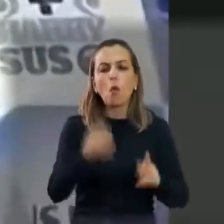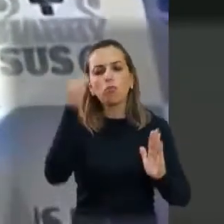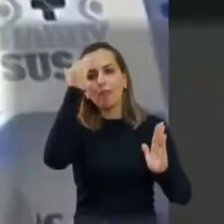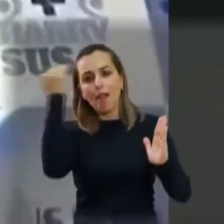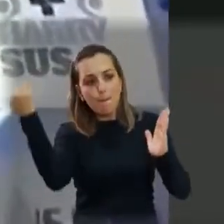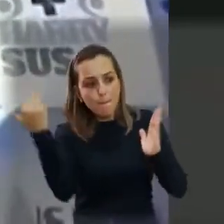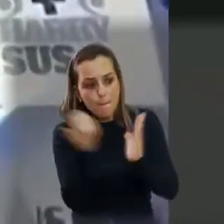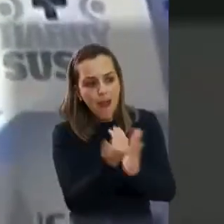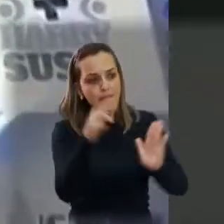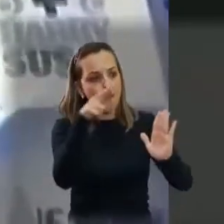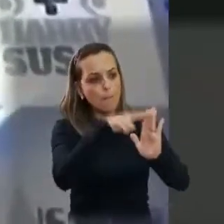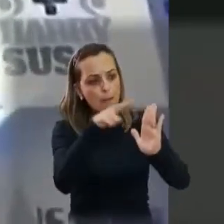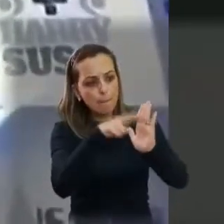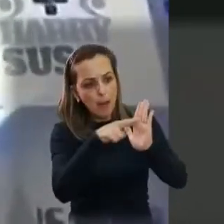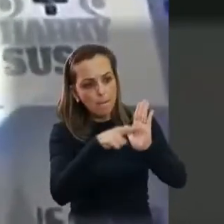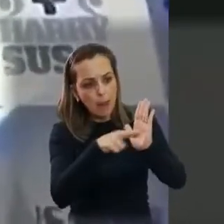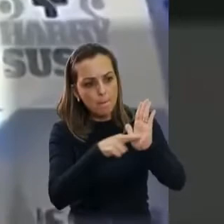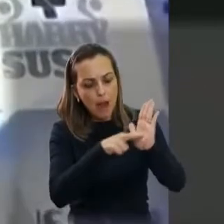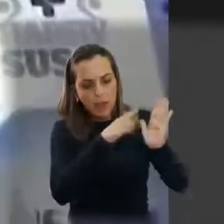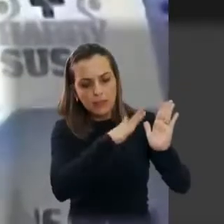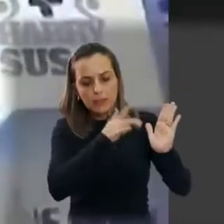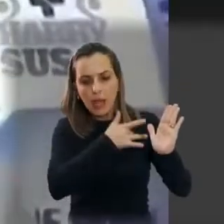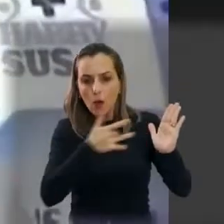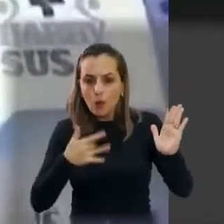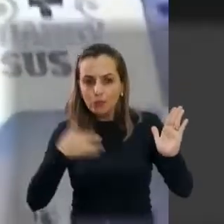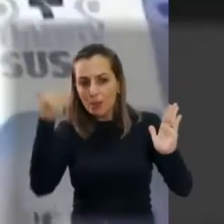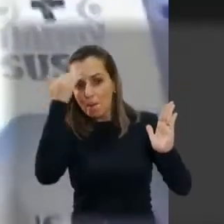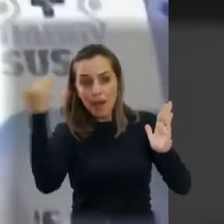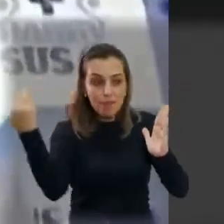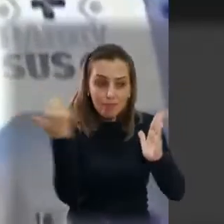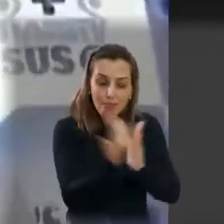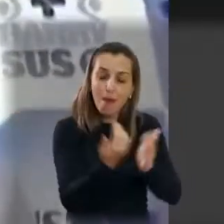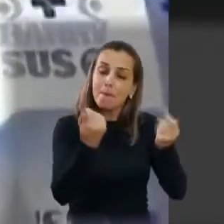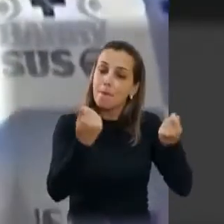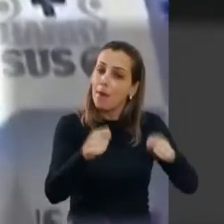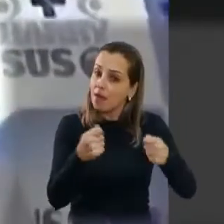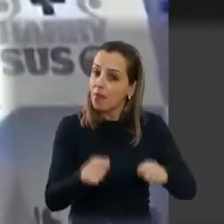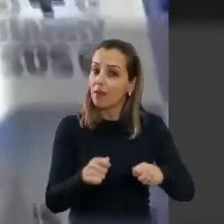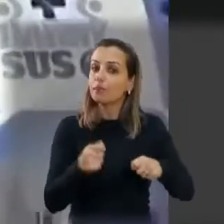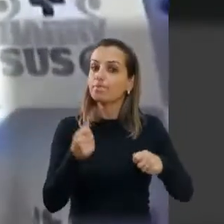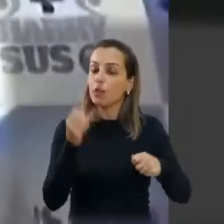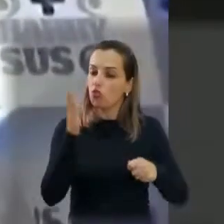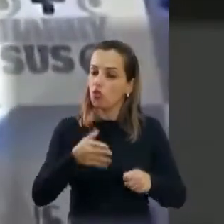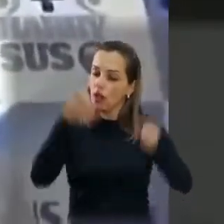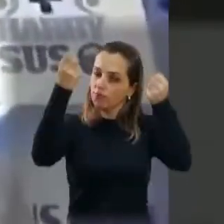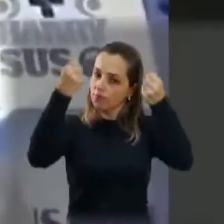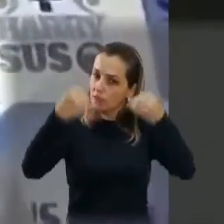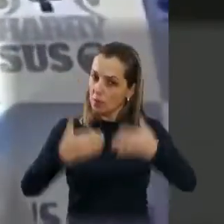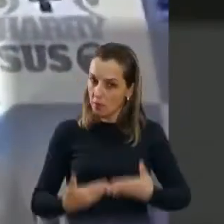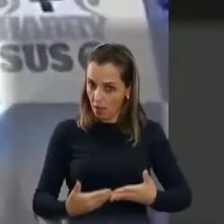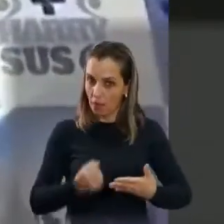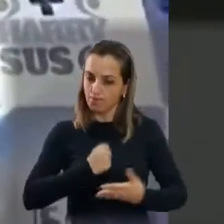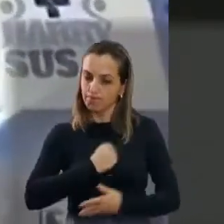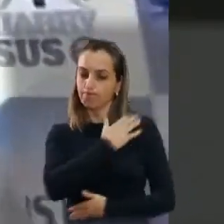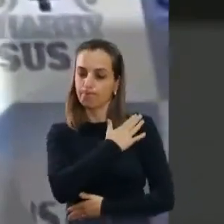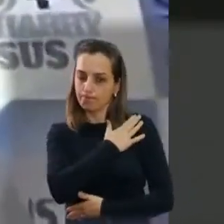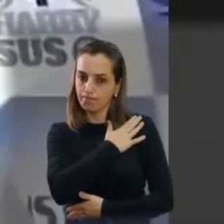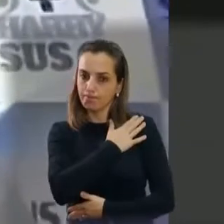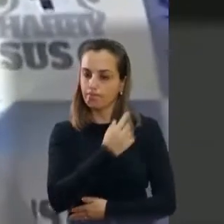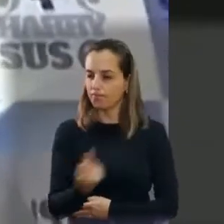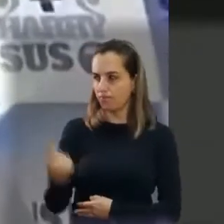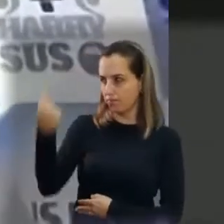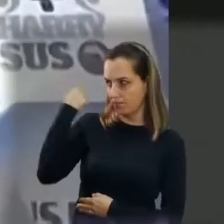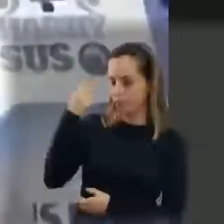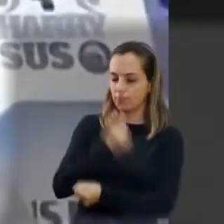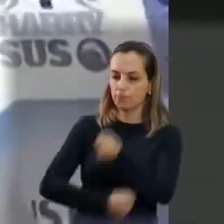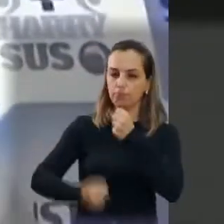as orientações sanitárias. Né? Então, como foi bem dito pelo coronel, lá no ano